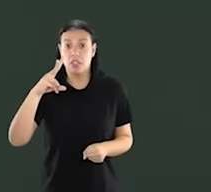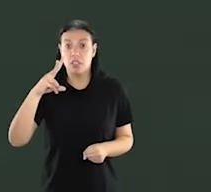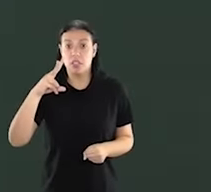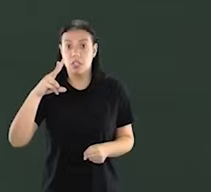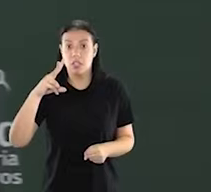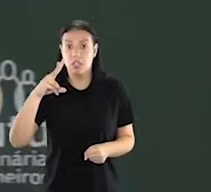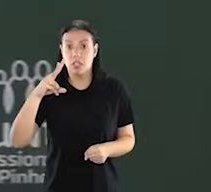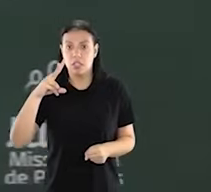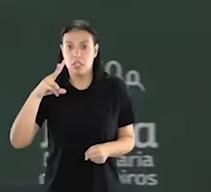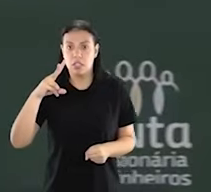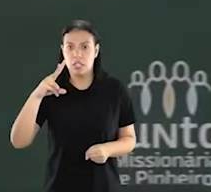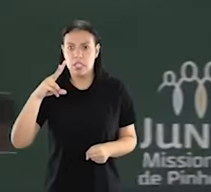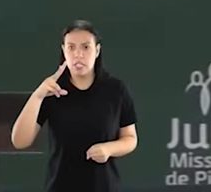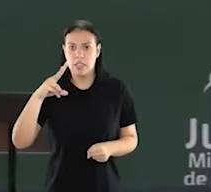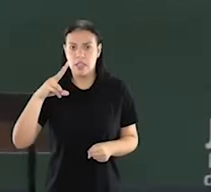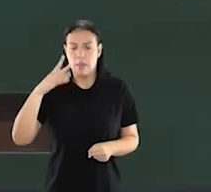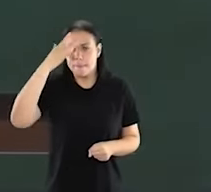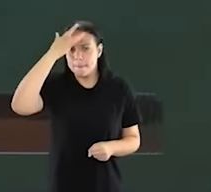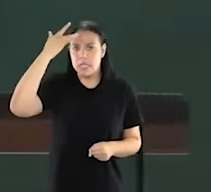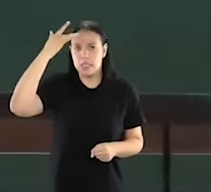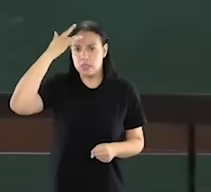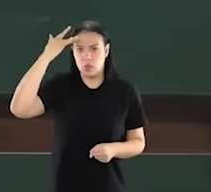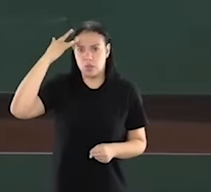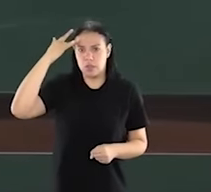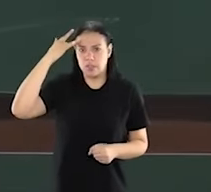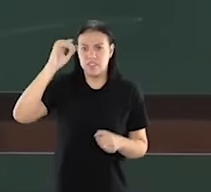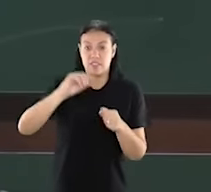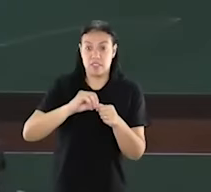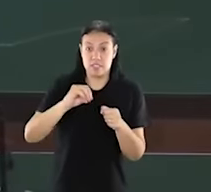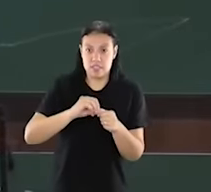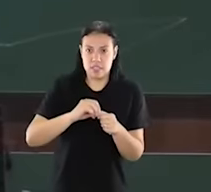algo relevante no reino de Deus sem enfrentar críticas.